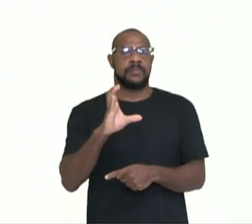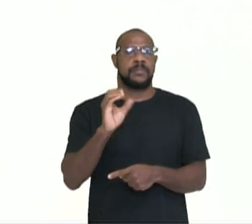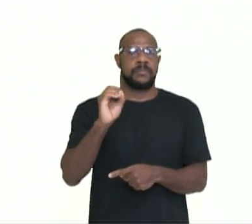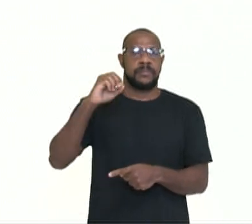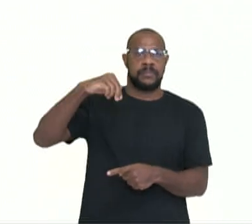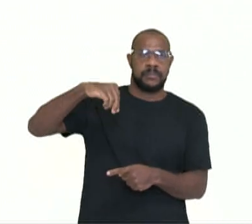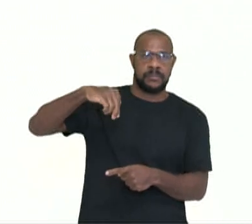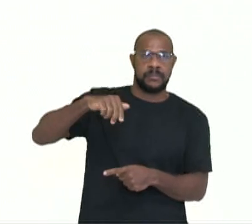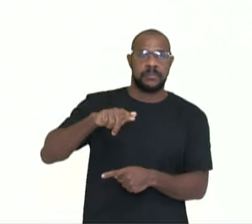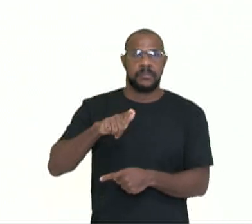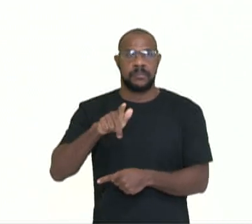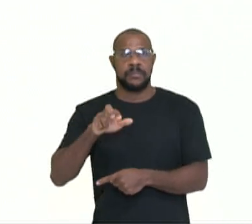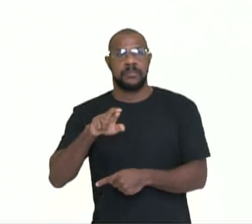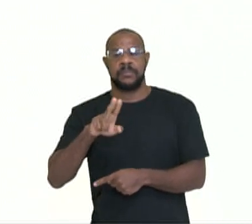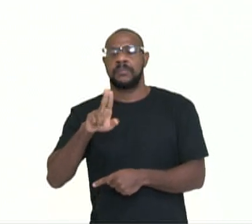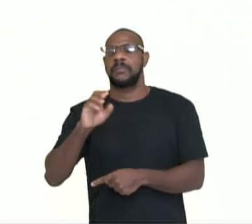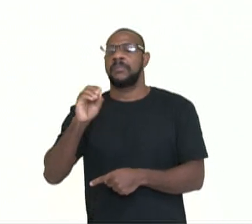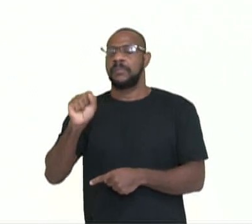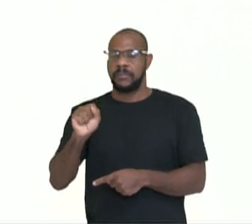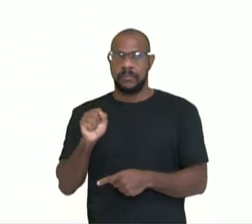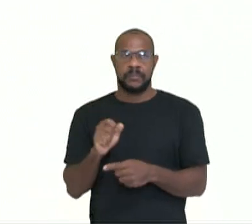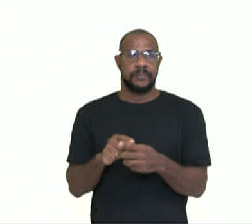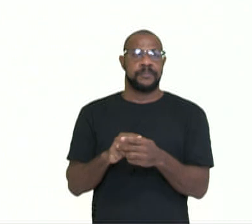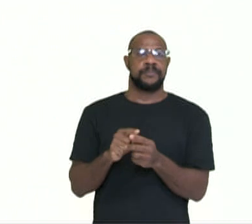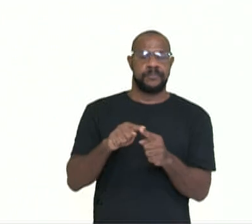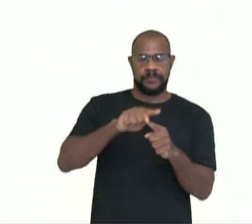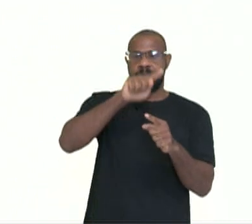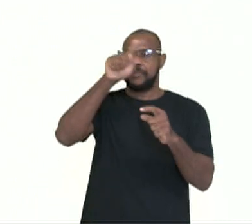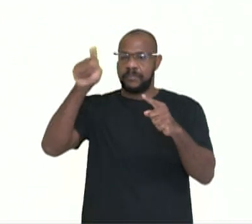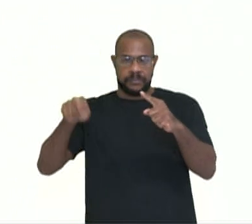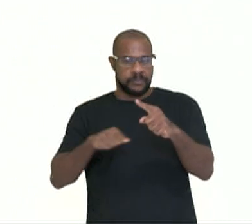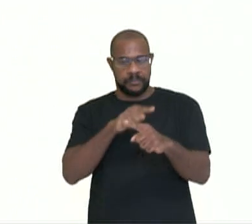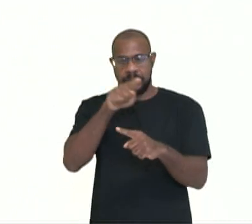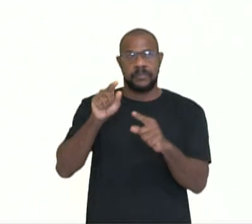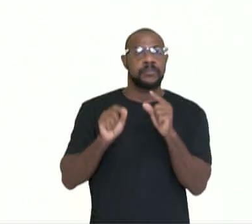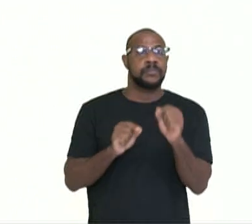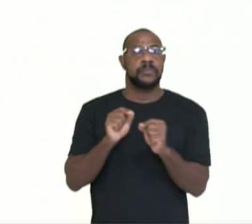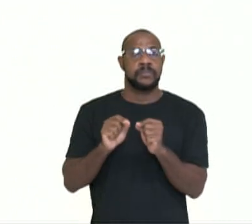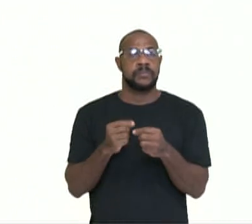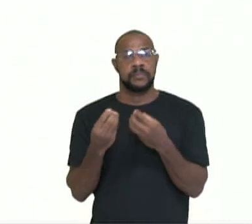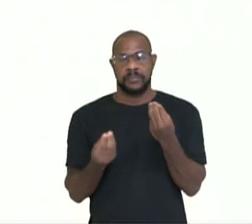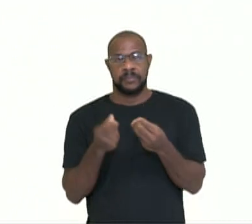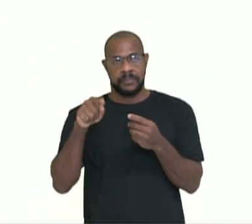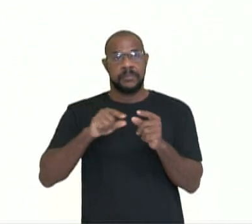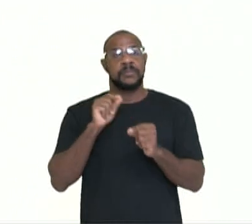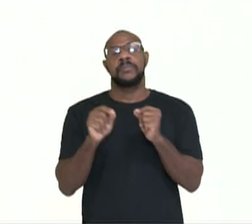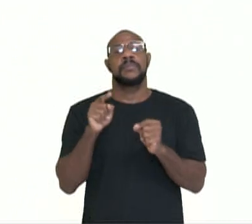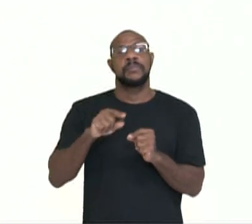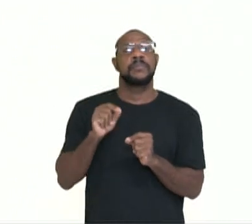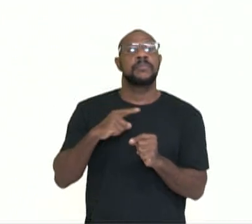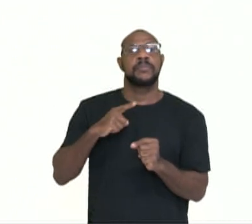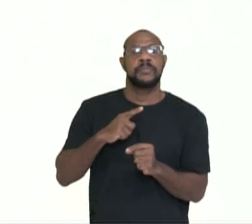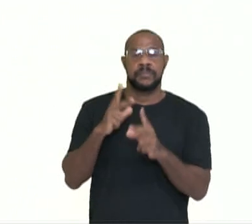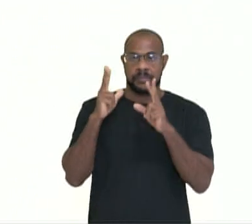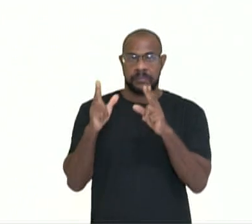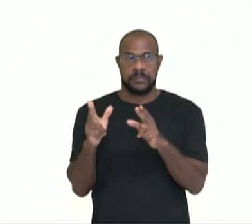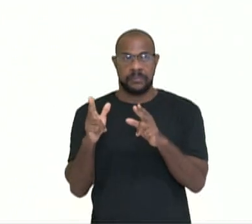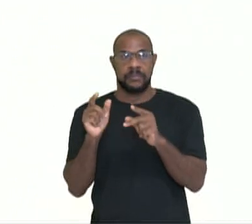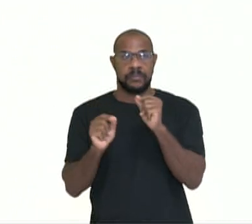têm a mesma medida. Não quer dizer isso. Arcos que são côngruos são aqueles que têm as